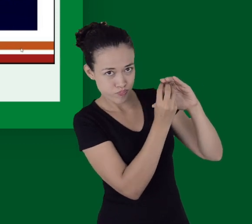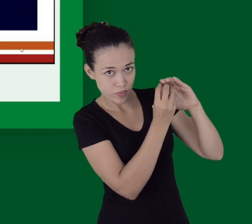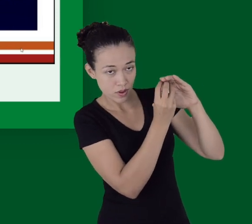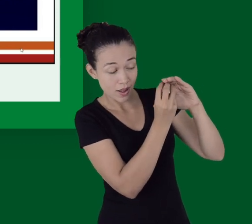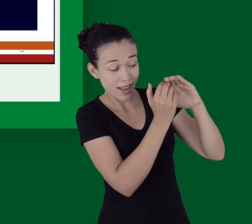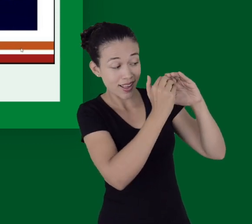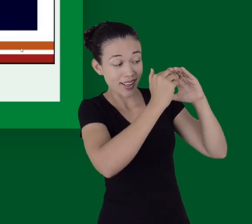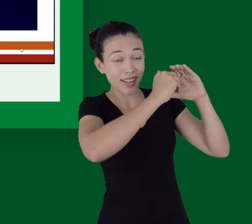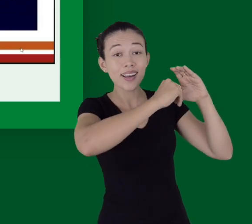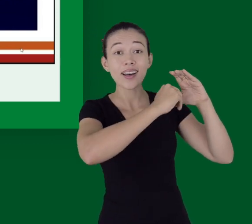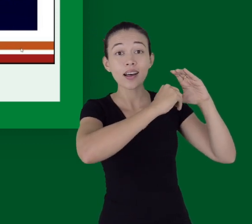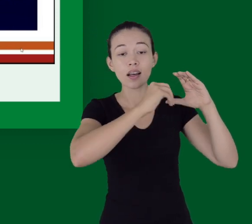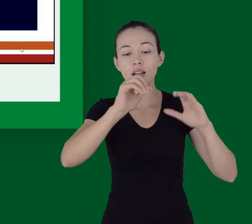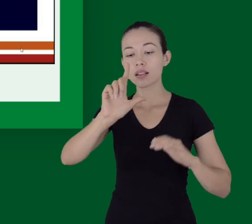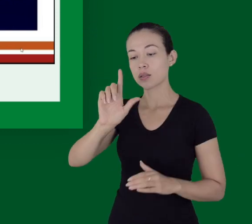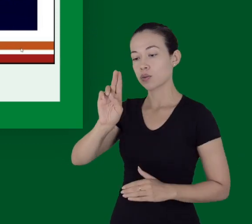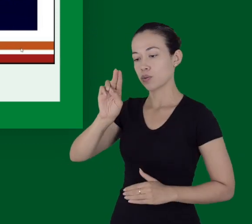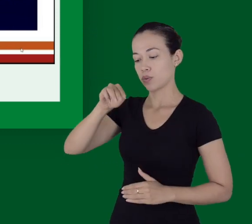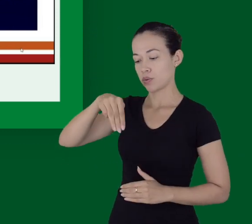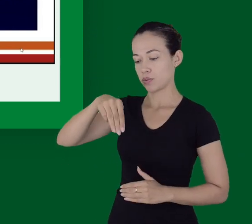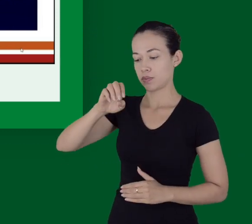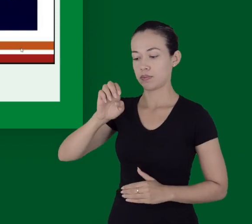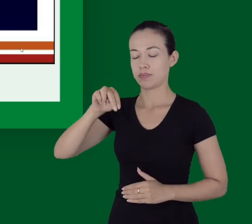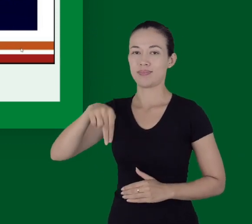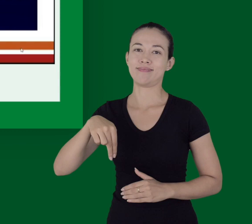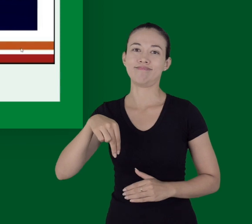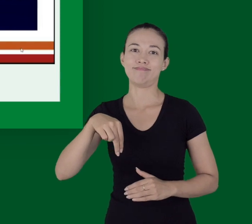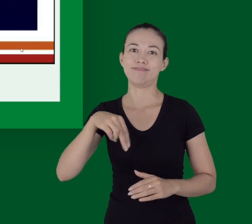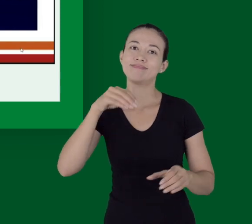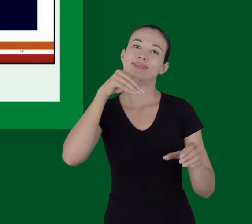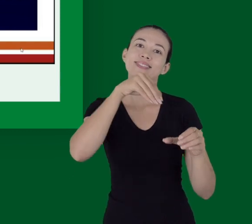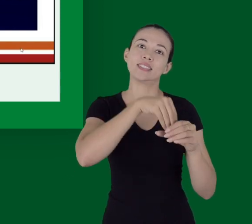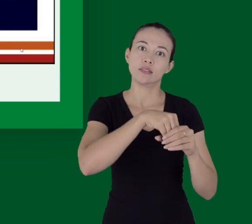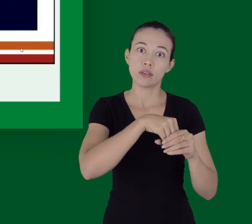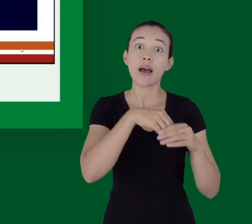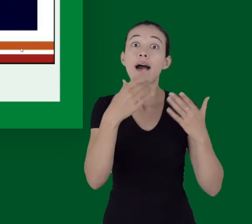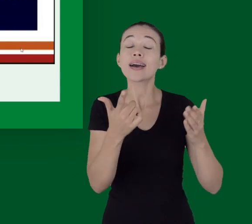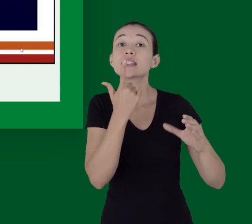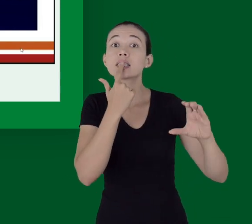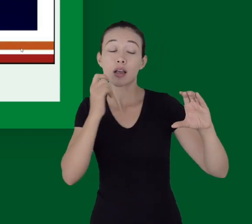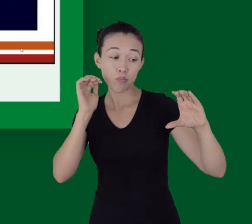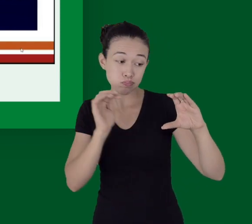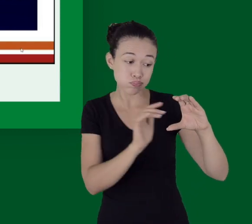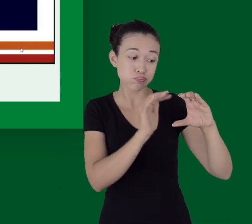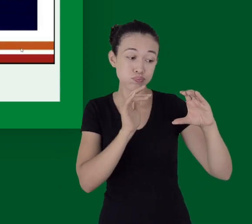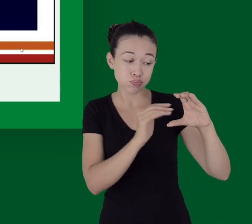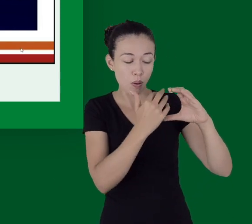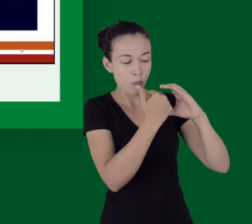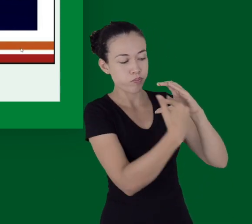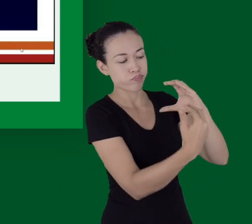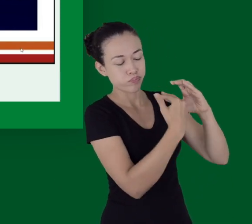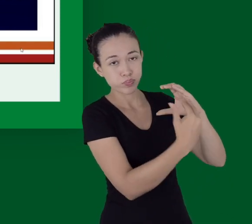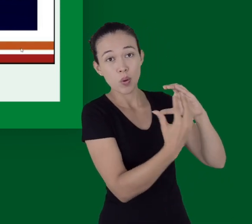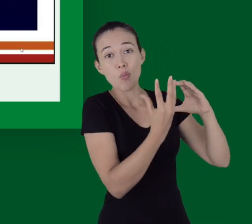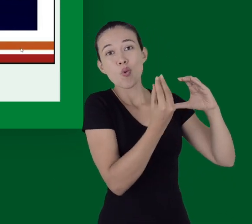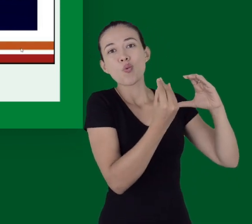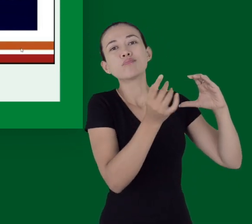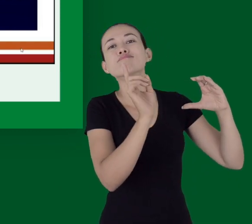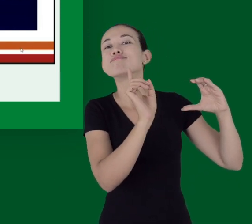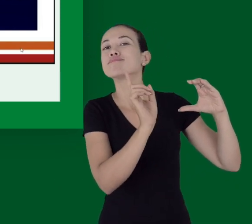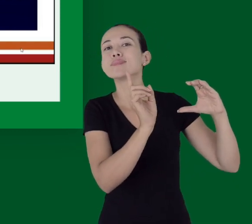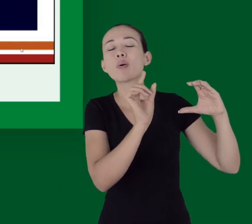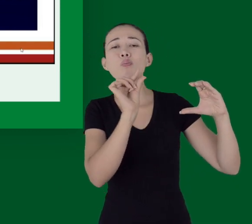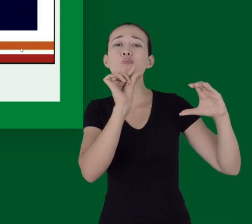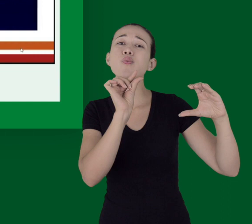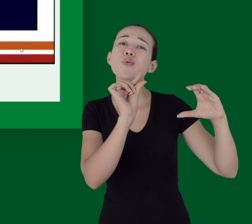a formar o coágulo para dentro do lúmen. E é isso que vai obstruir a passagem de sangue. Não é necessariamente o lipídio. O